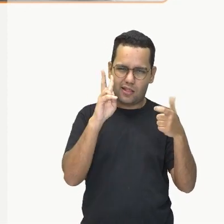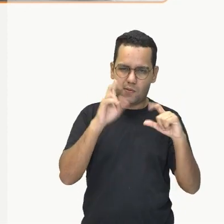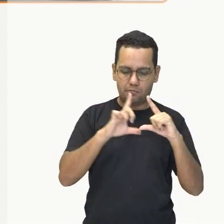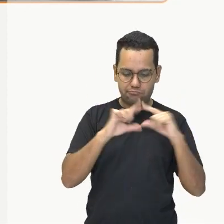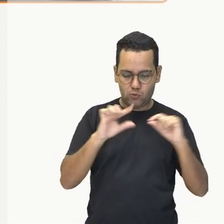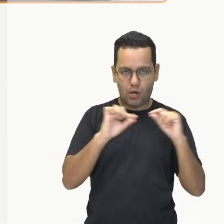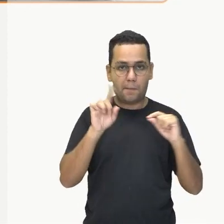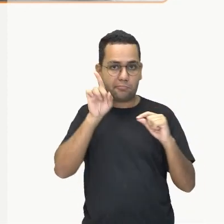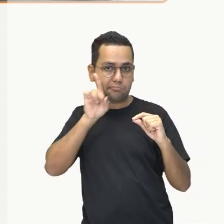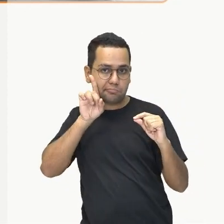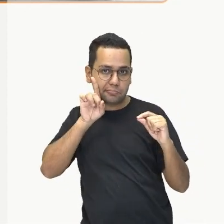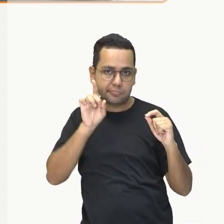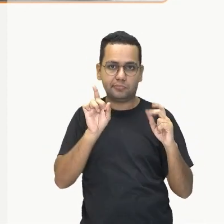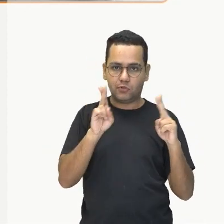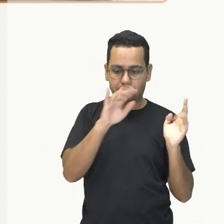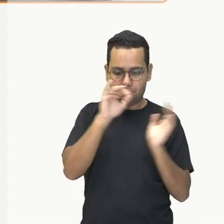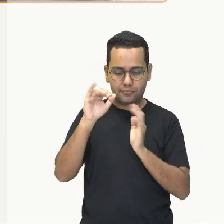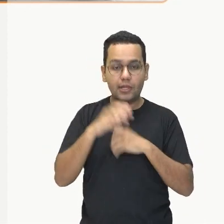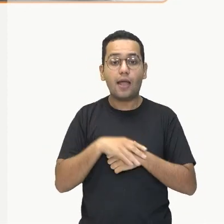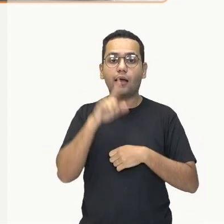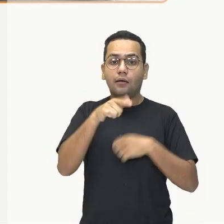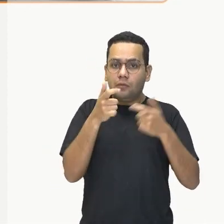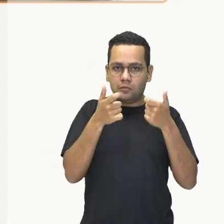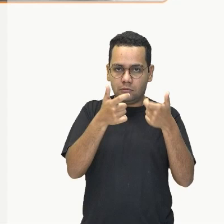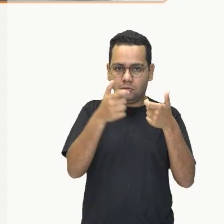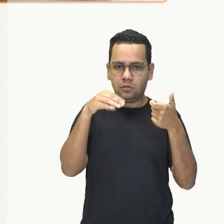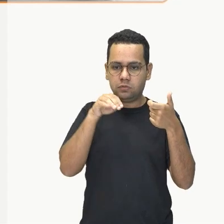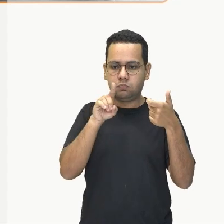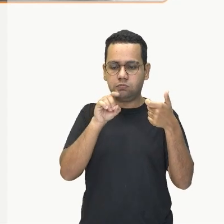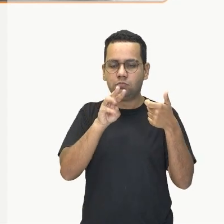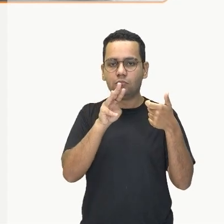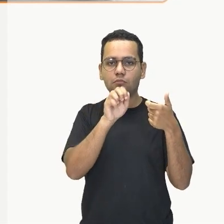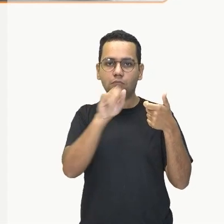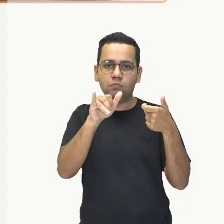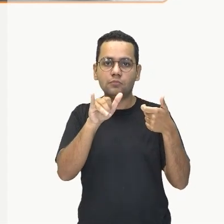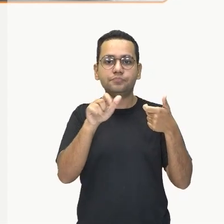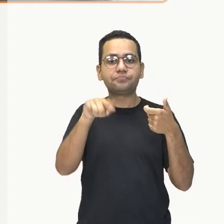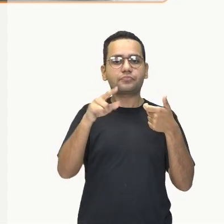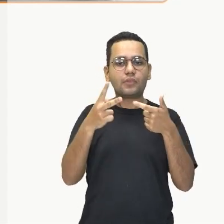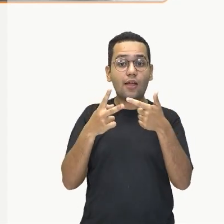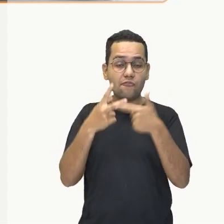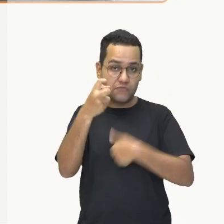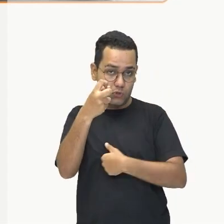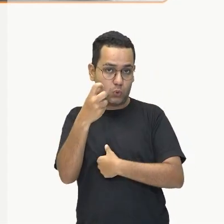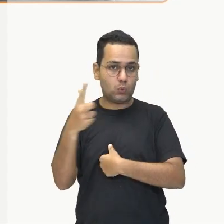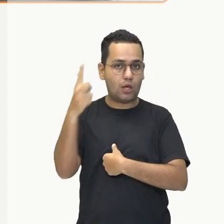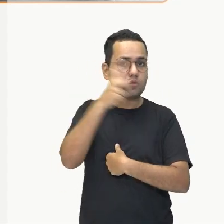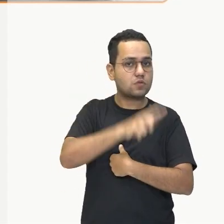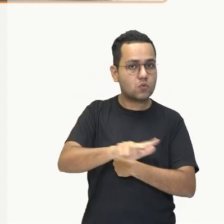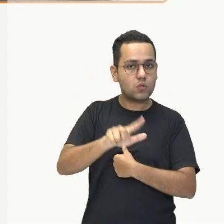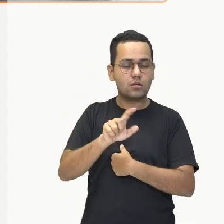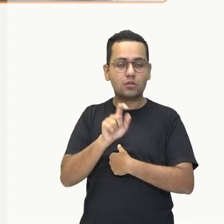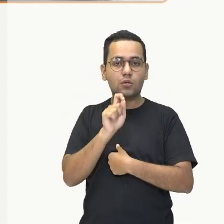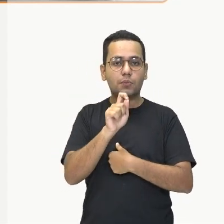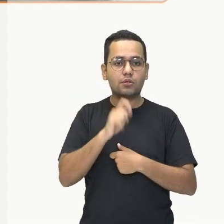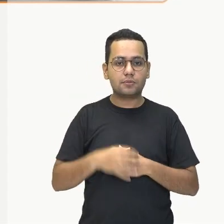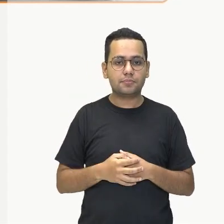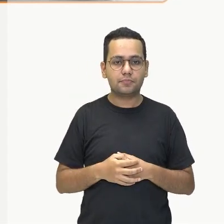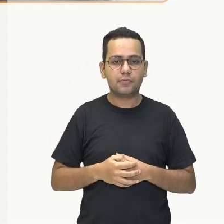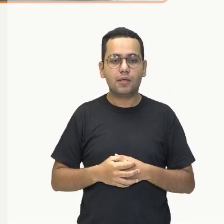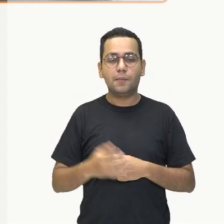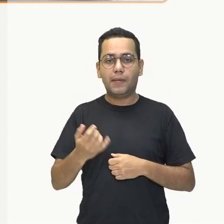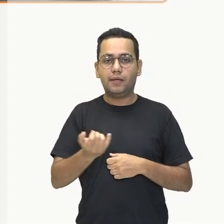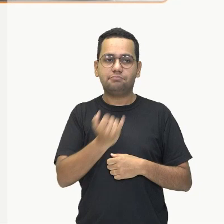partir daquele momento o início do que seria a vitória dos estadunidenses sobre o Império